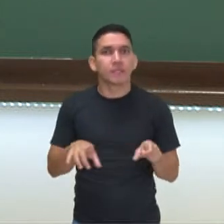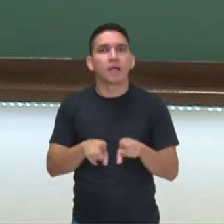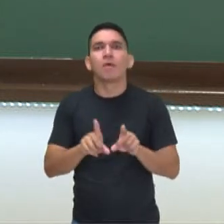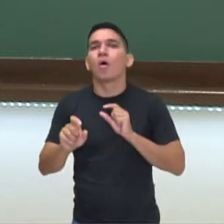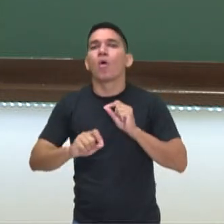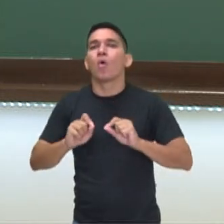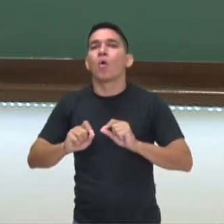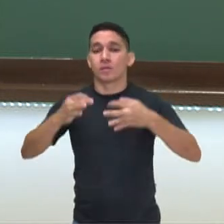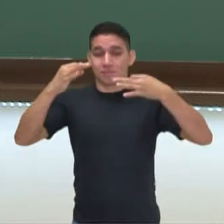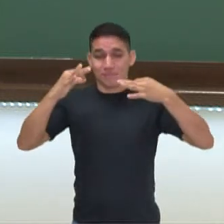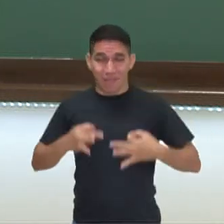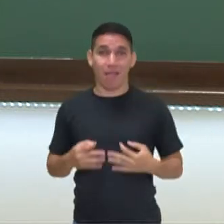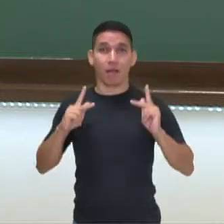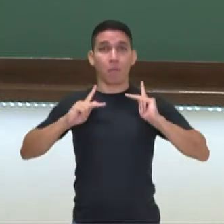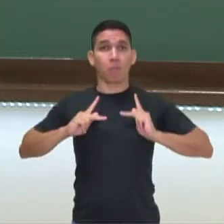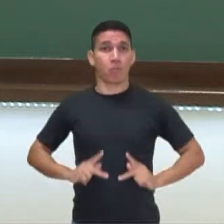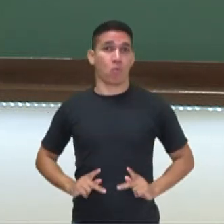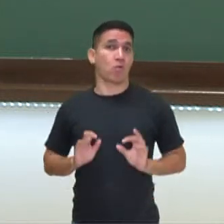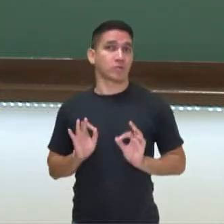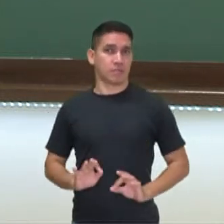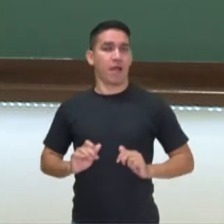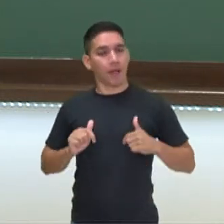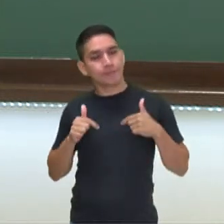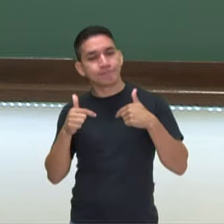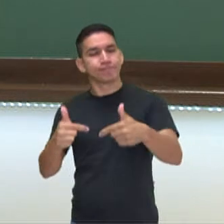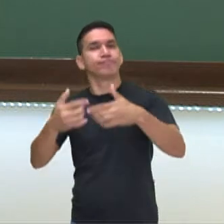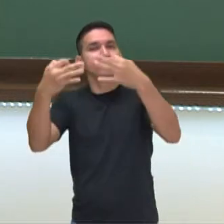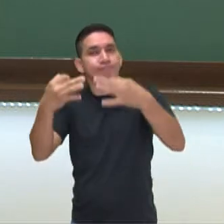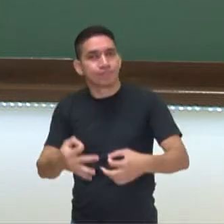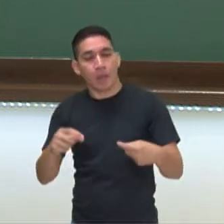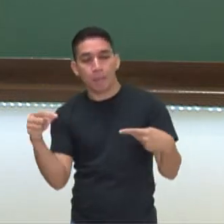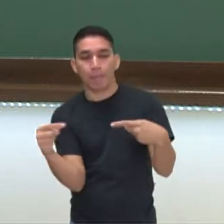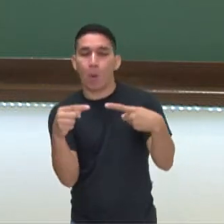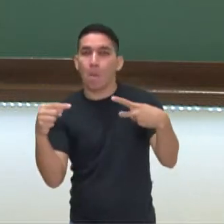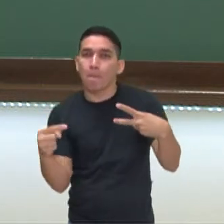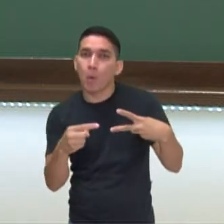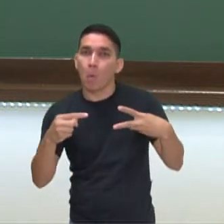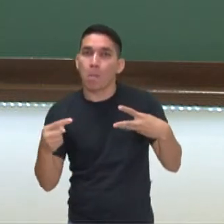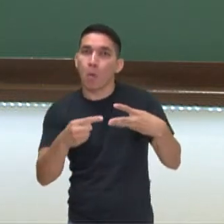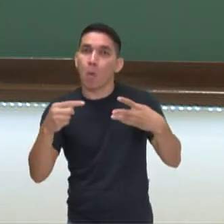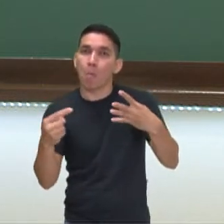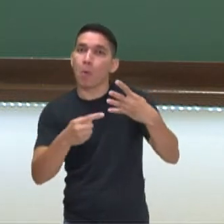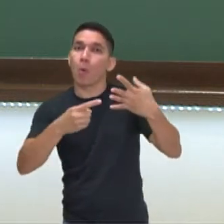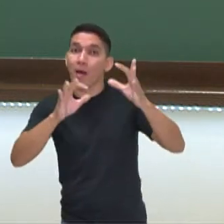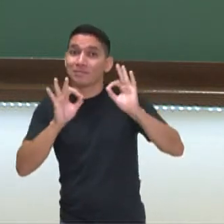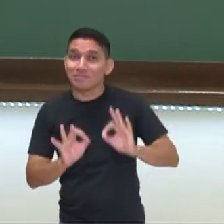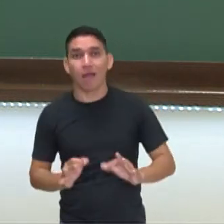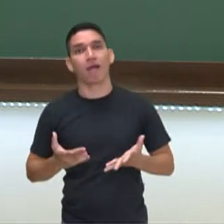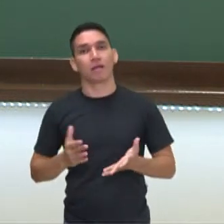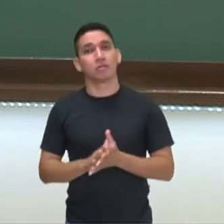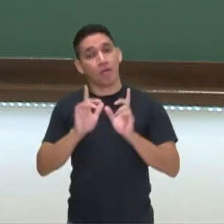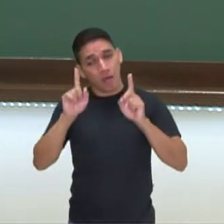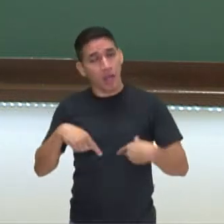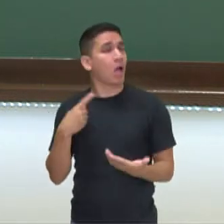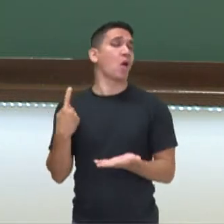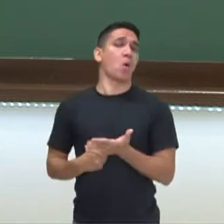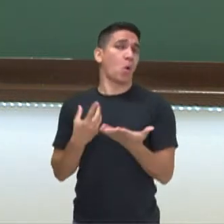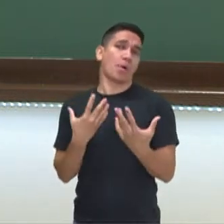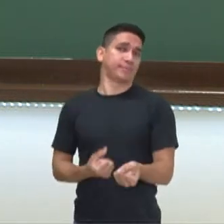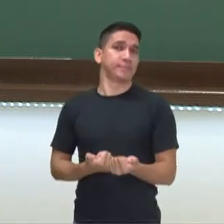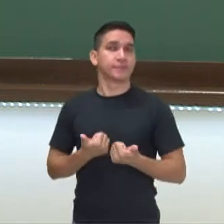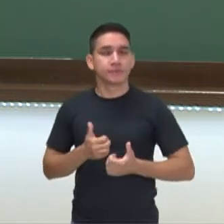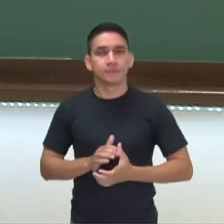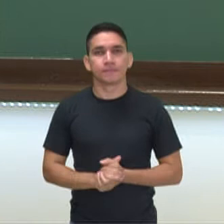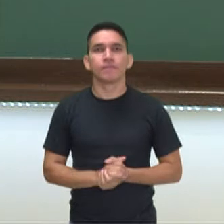ser correto, né? As nossas atitudes têm que ser pautadas, têm que ser atitudes corretas. Esse é o nosso compromisso, né?